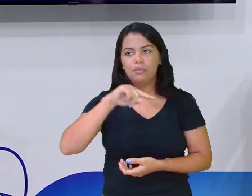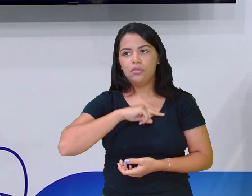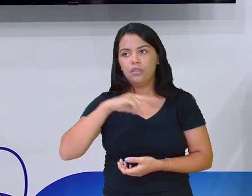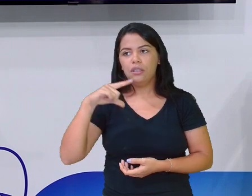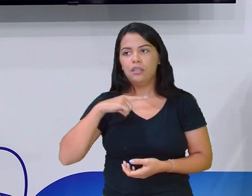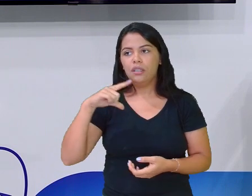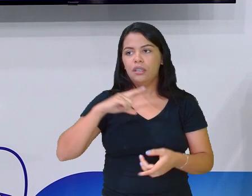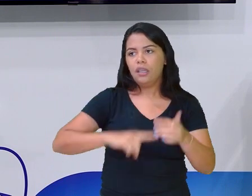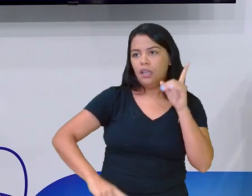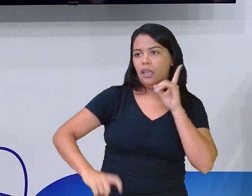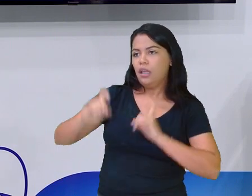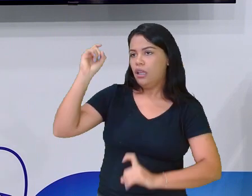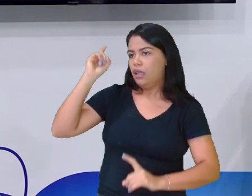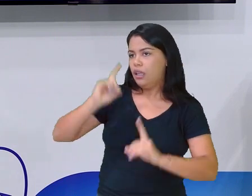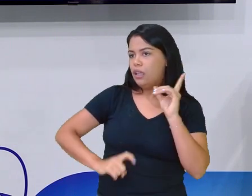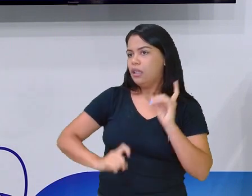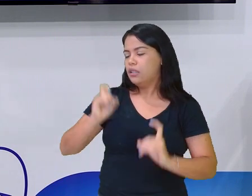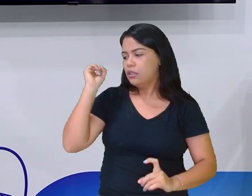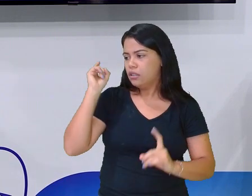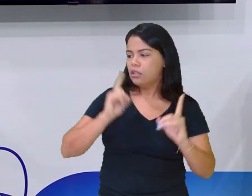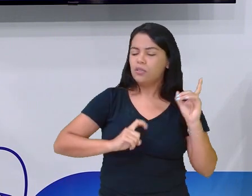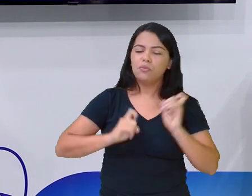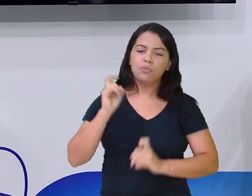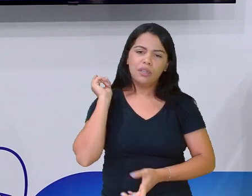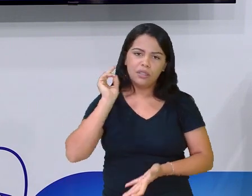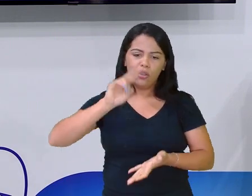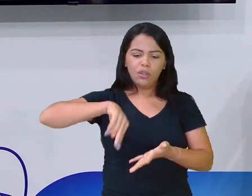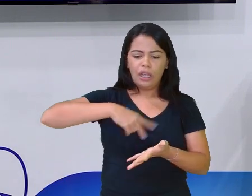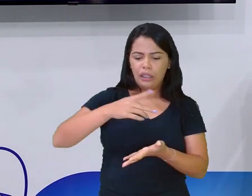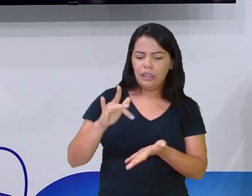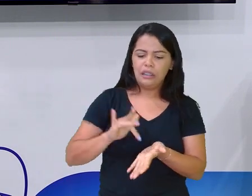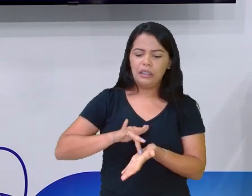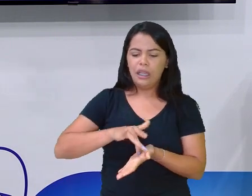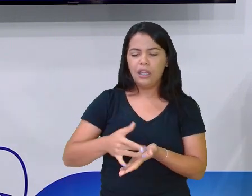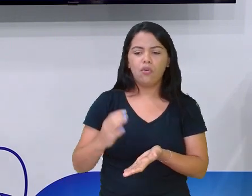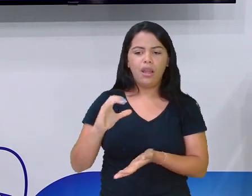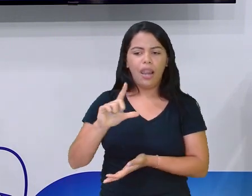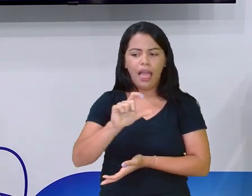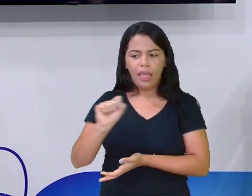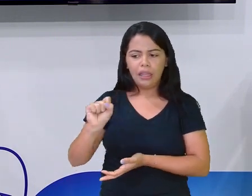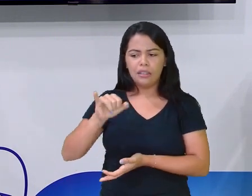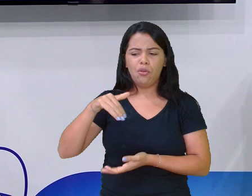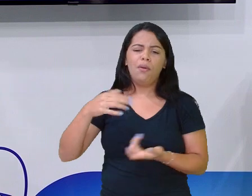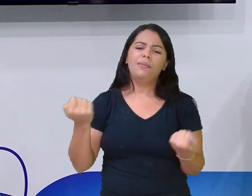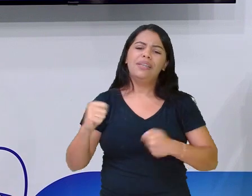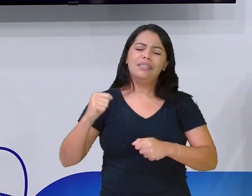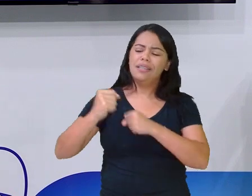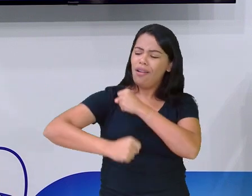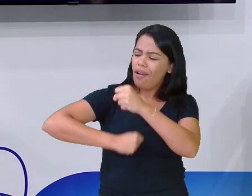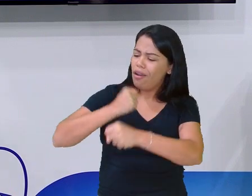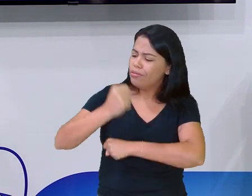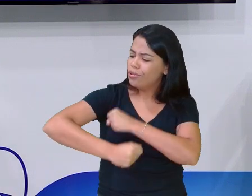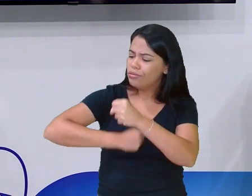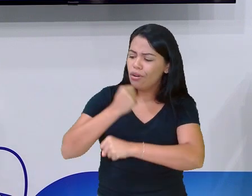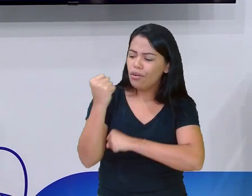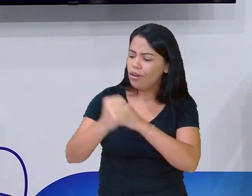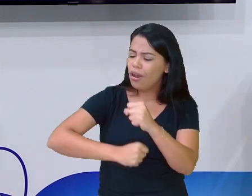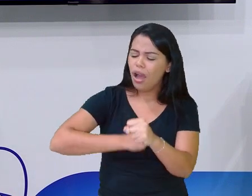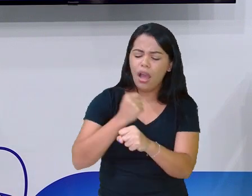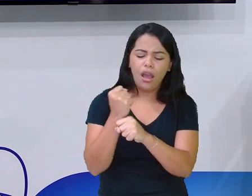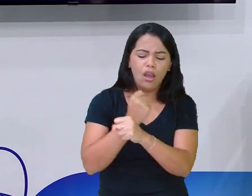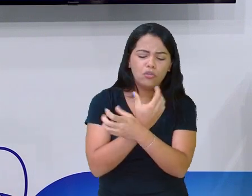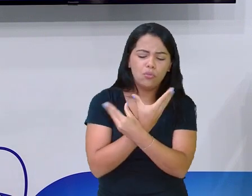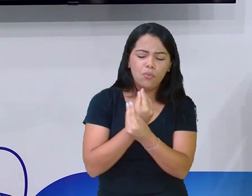essa expressão do balé clássico, são anos. Quando eu digo anos, anos mesmo, de ensaio, horas a fio